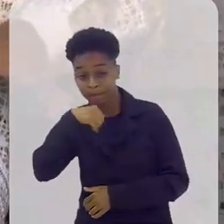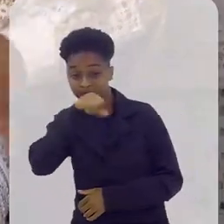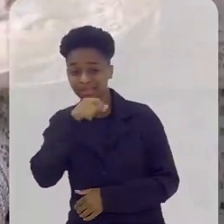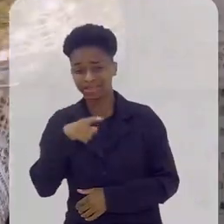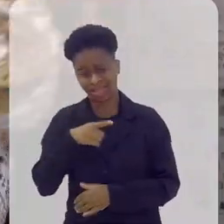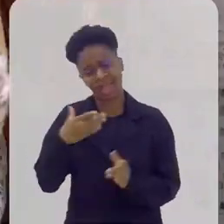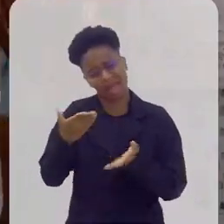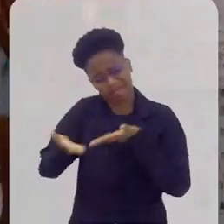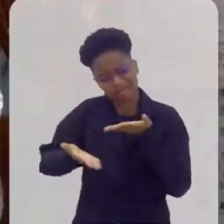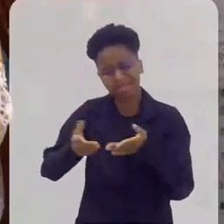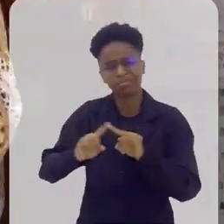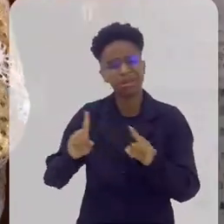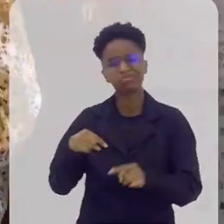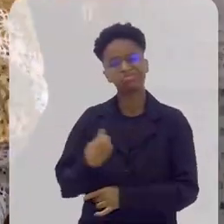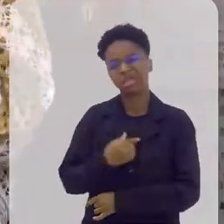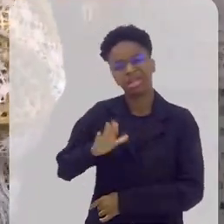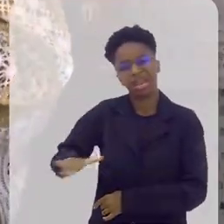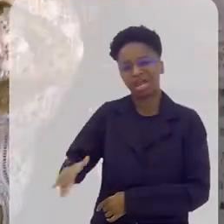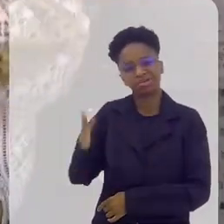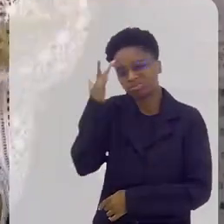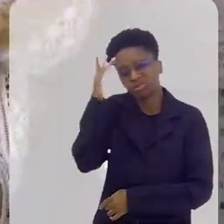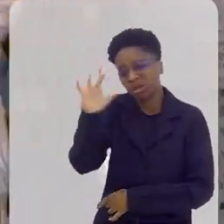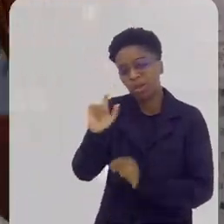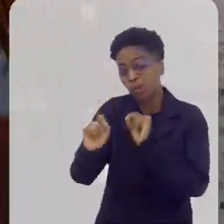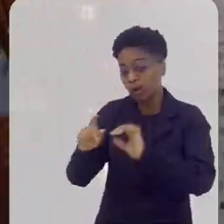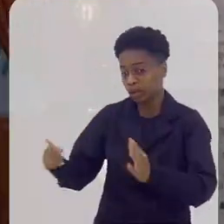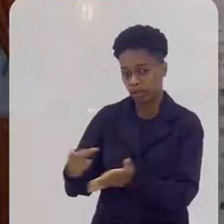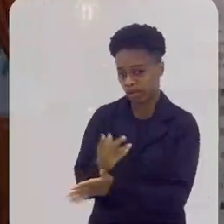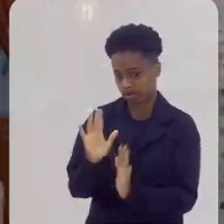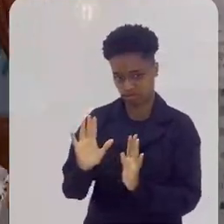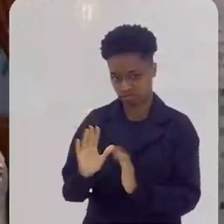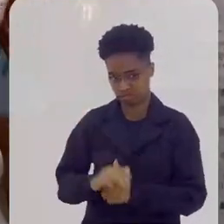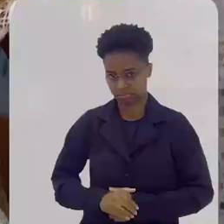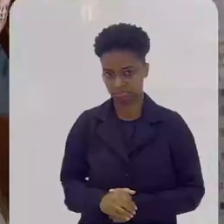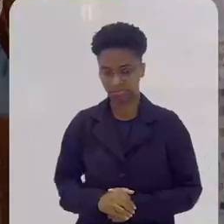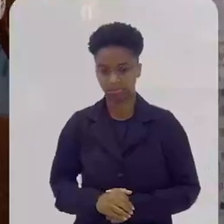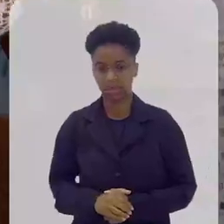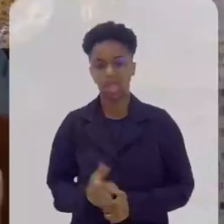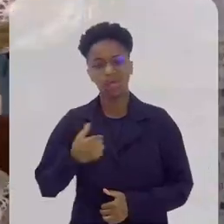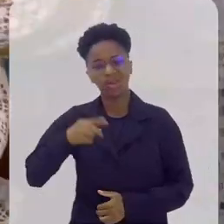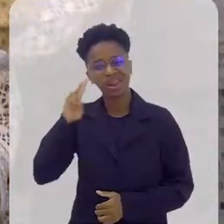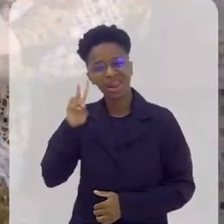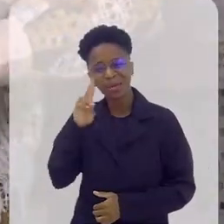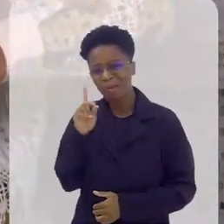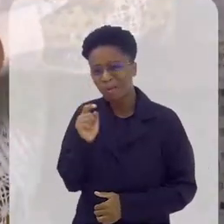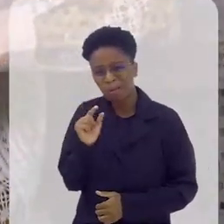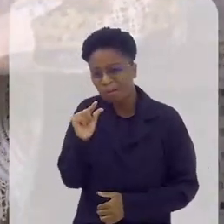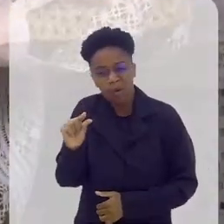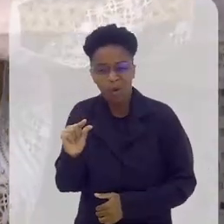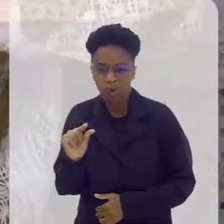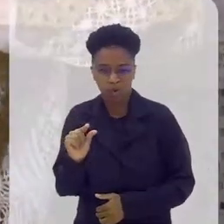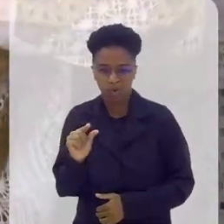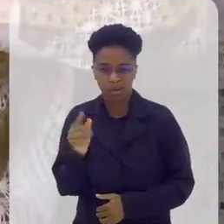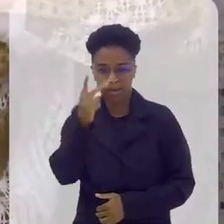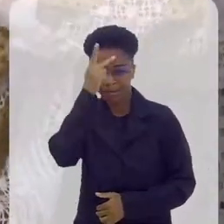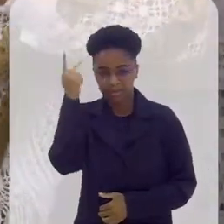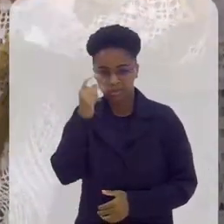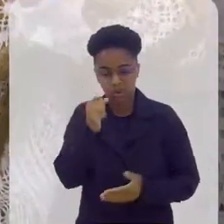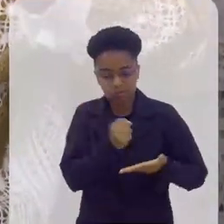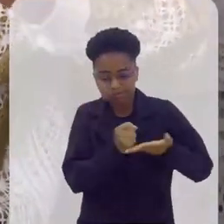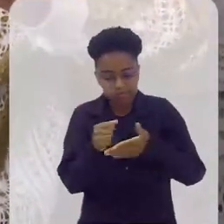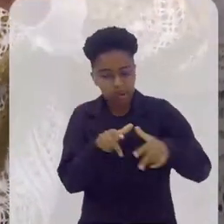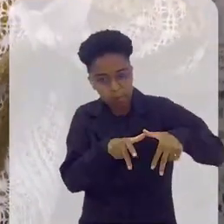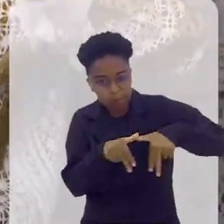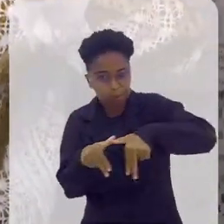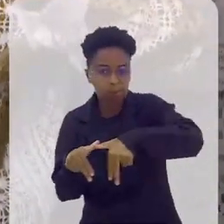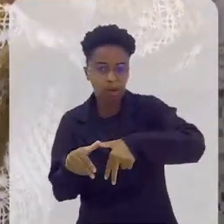tinha os dias de atendimento, mas imagine, a gente criança não tinha noção de nada daquilo. Eu lembro vagamente que eles nos